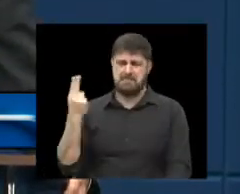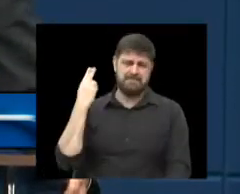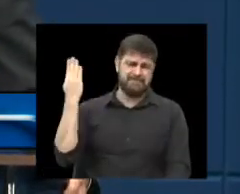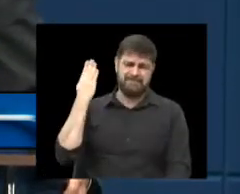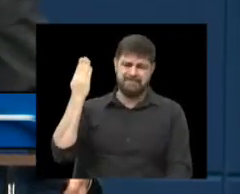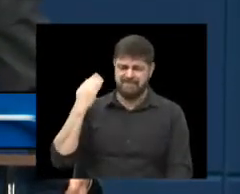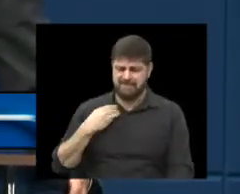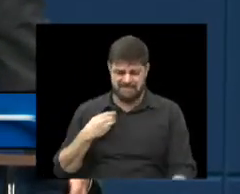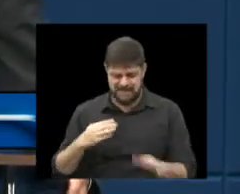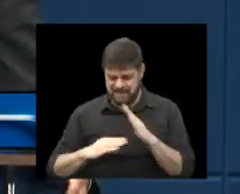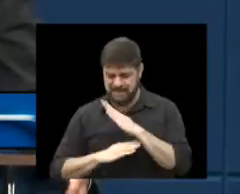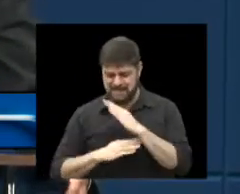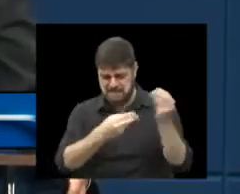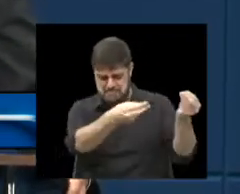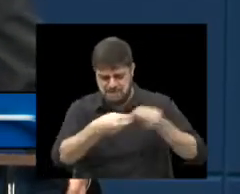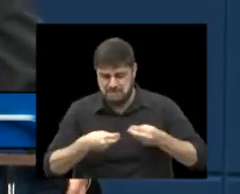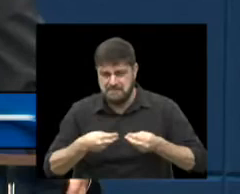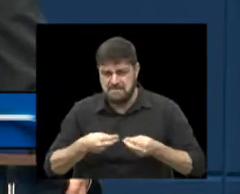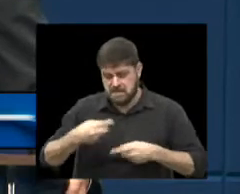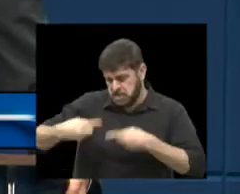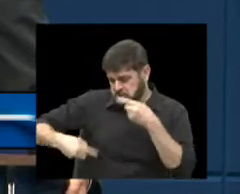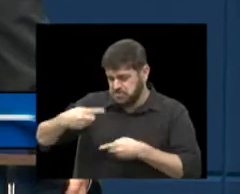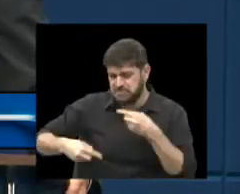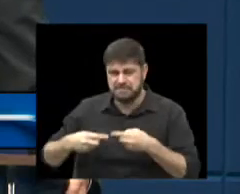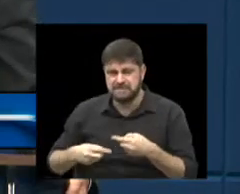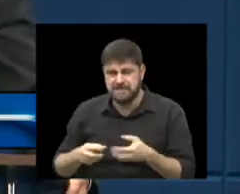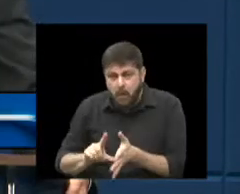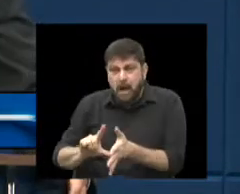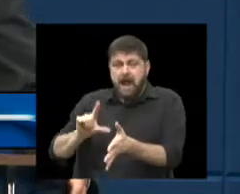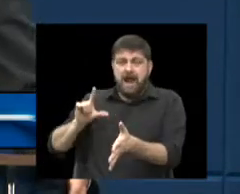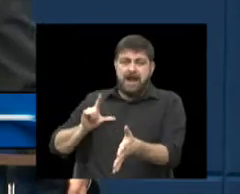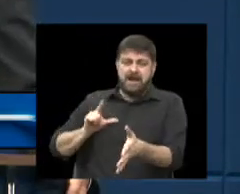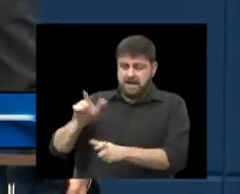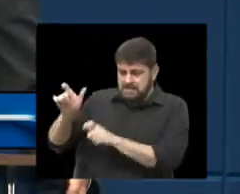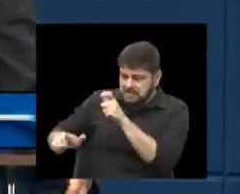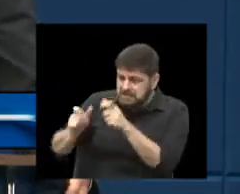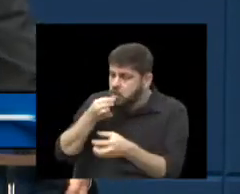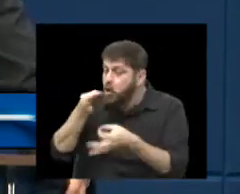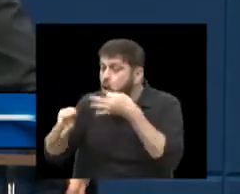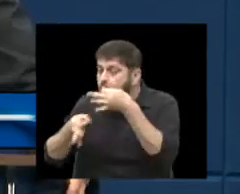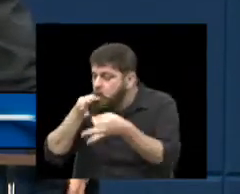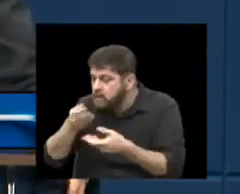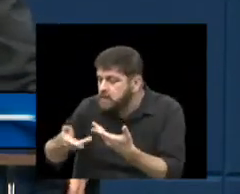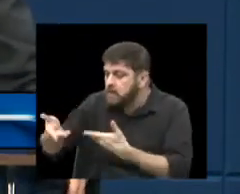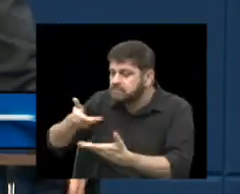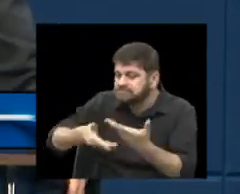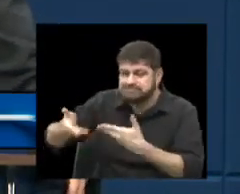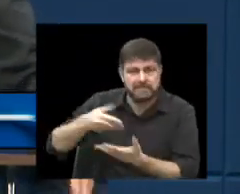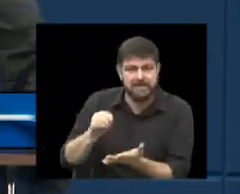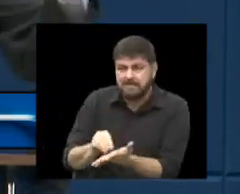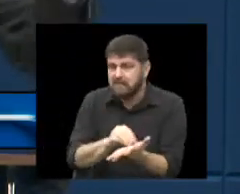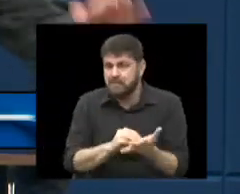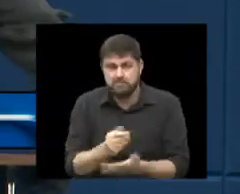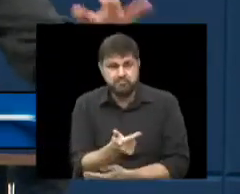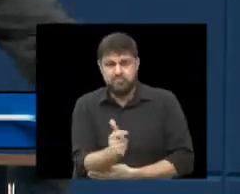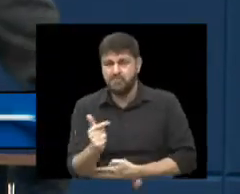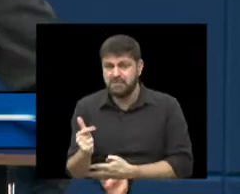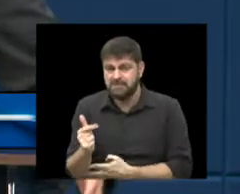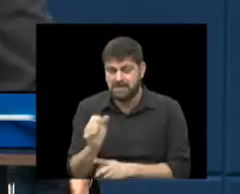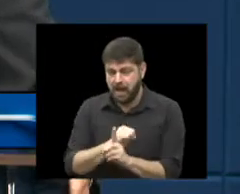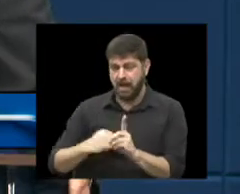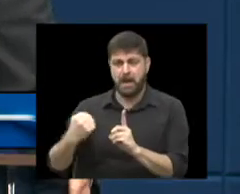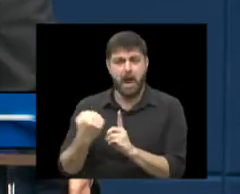essa casa sem uma discussão com os donos de bar, com os frequentadores, com os funcionários, com a sociedade